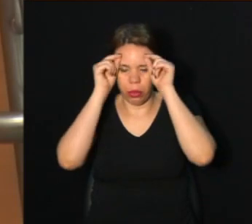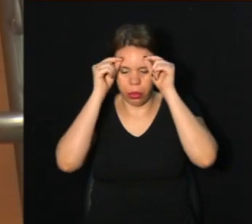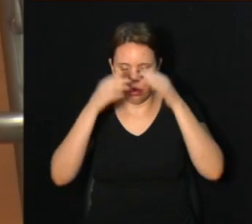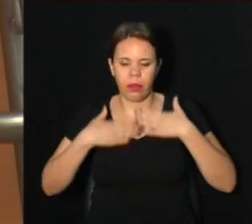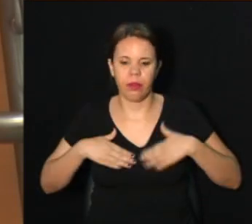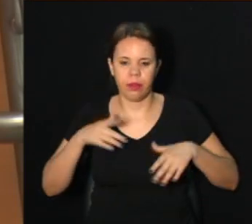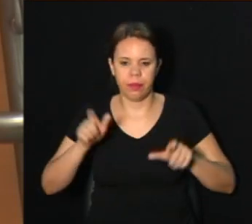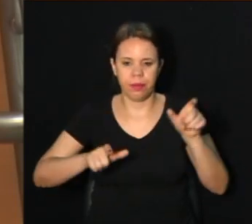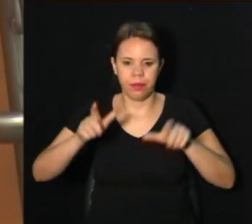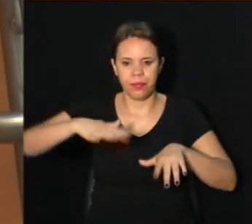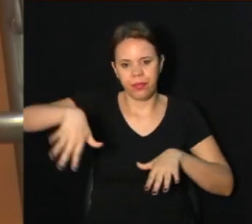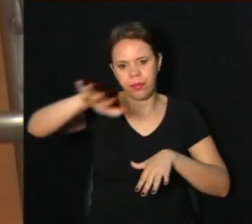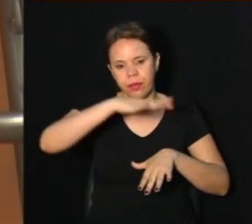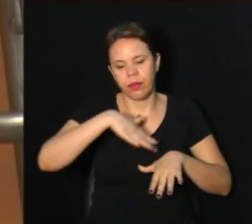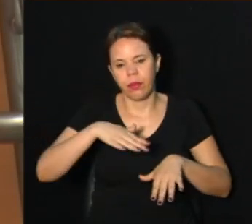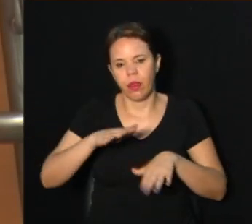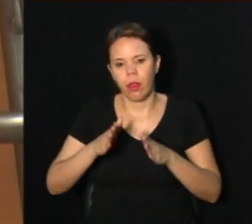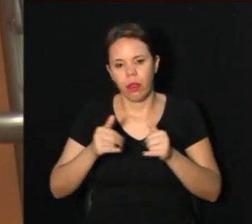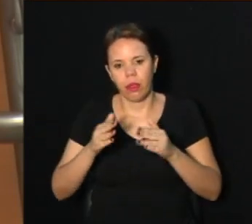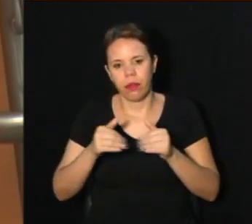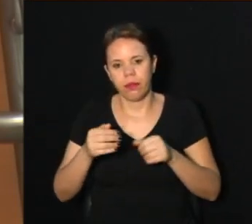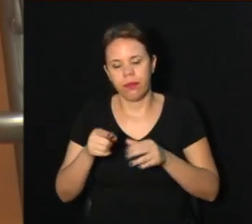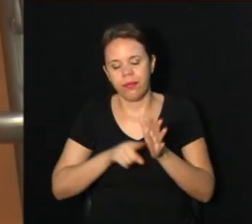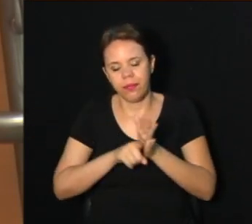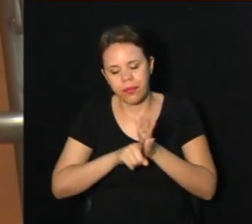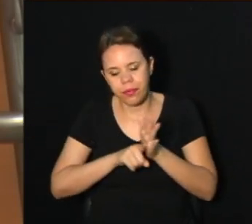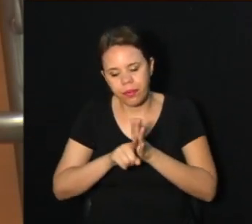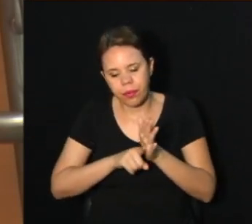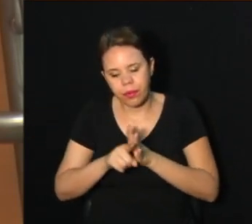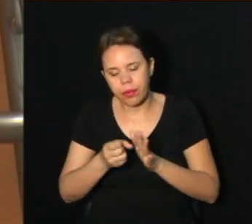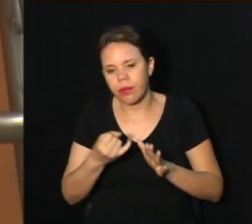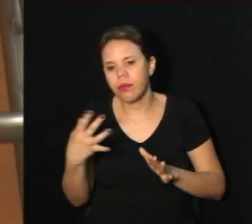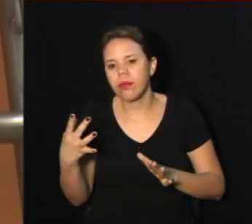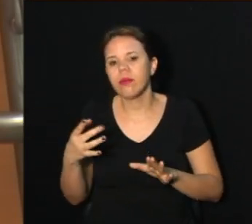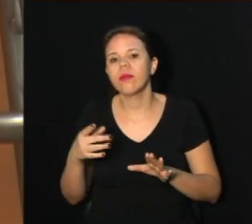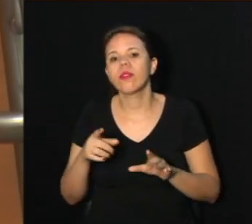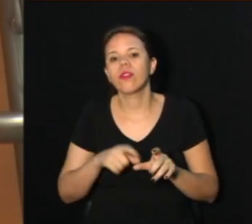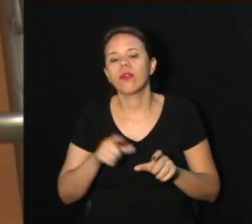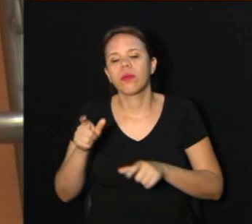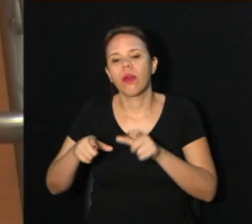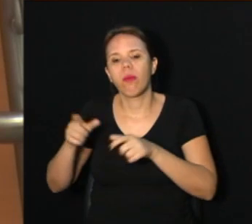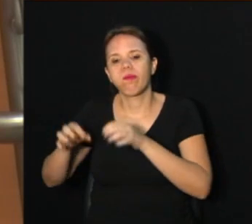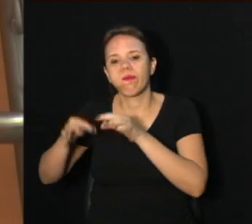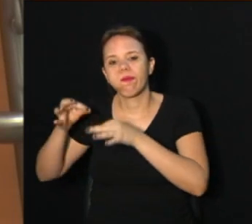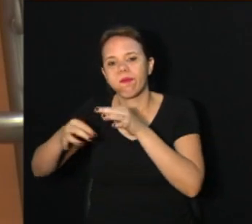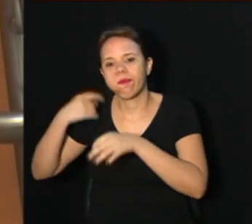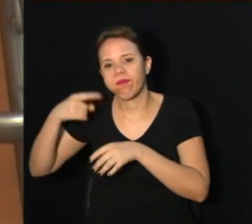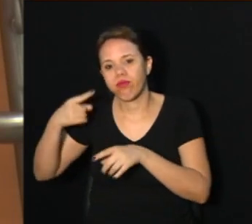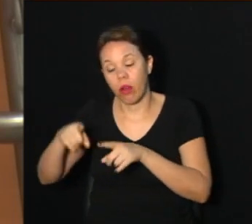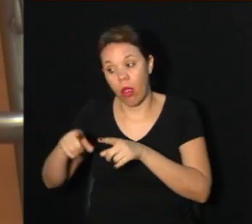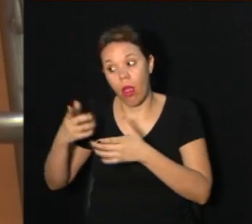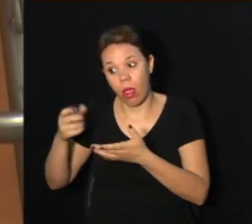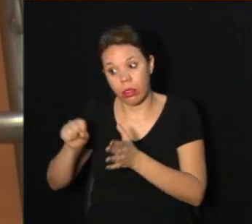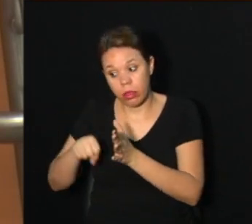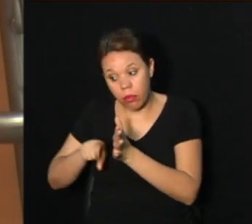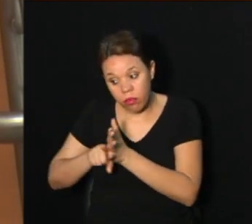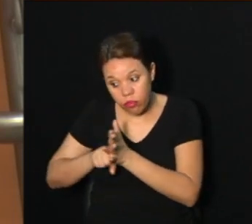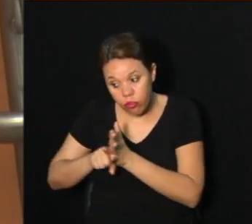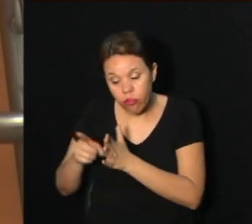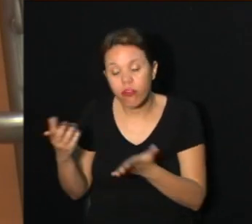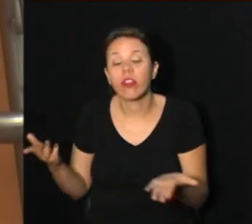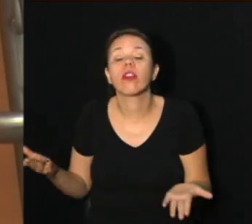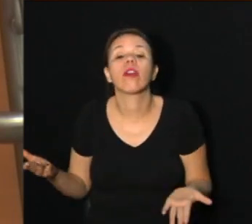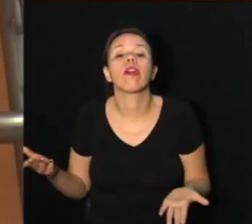que pedia uma série de investigações, independente do número de procuradores. O cidadão comum entende que o procurador é para investigar, e, nesse